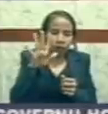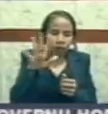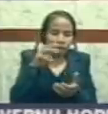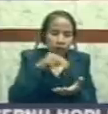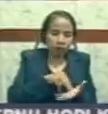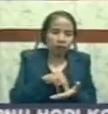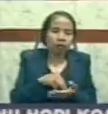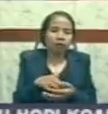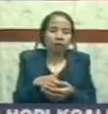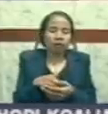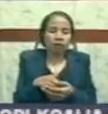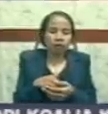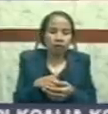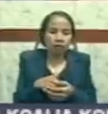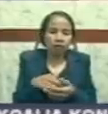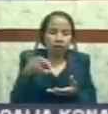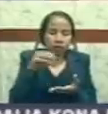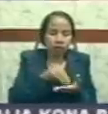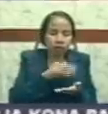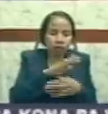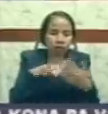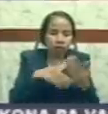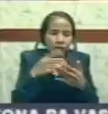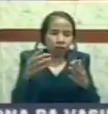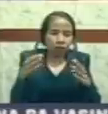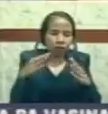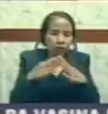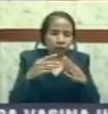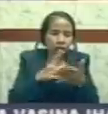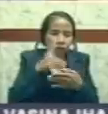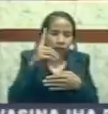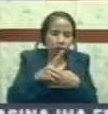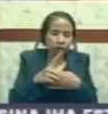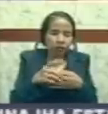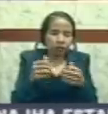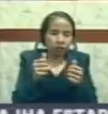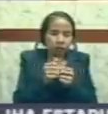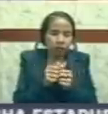85.506.000, Nebema aloca roto para capital de desenvolvimento, total